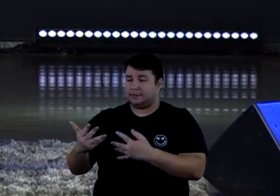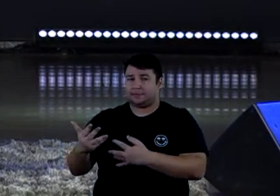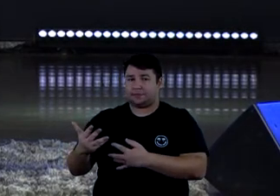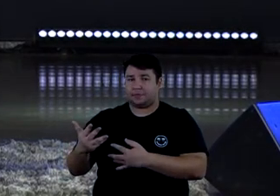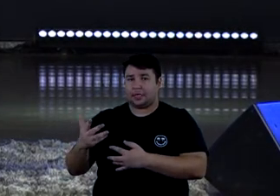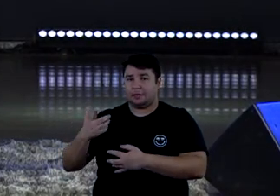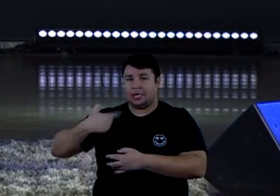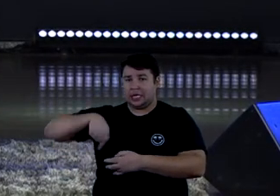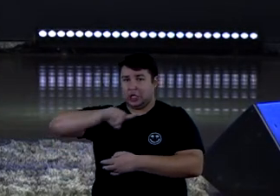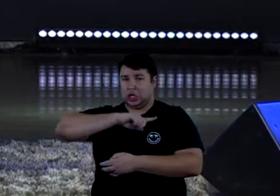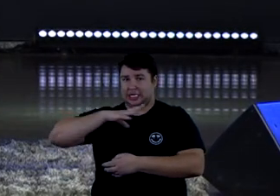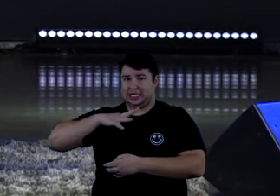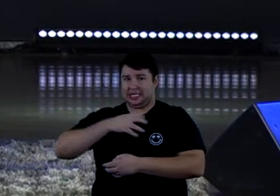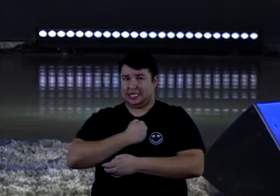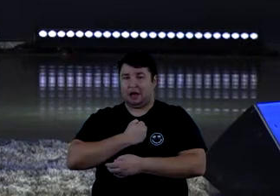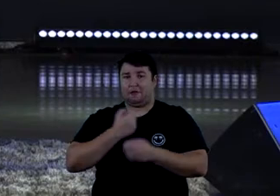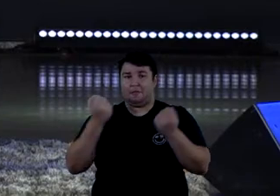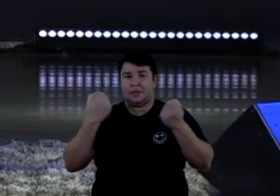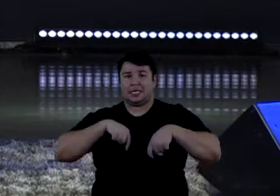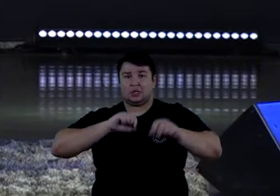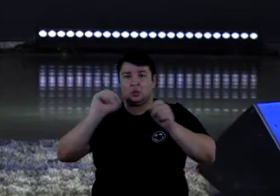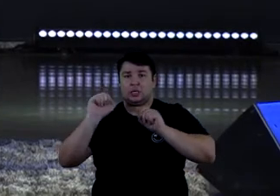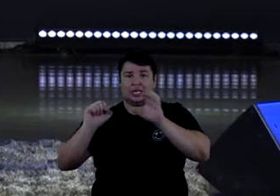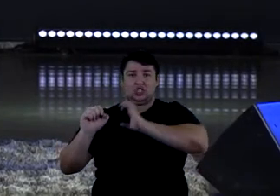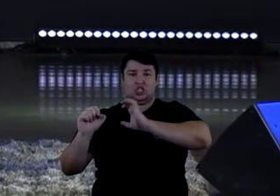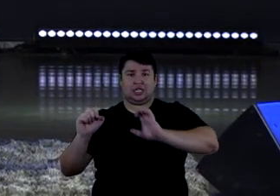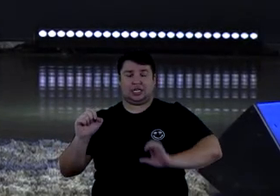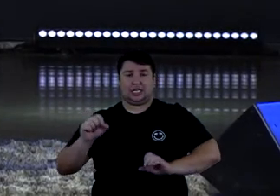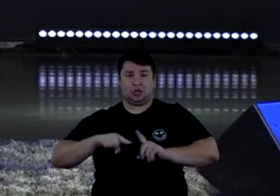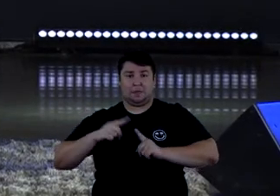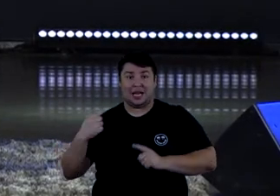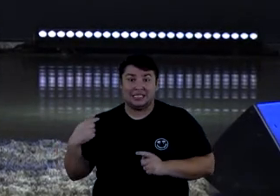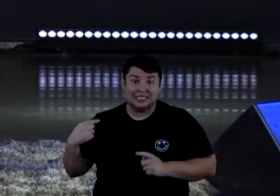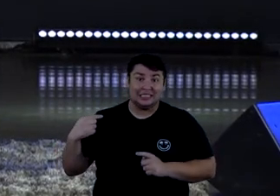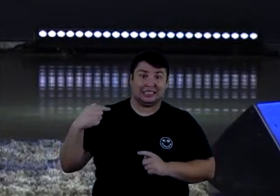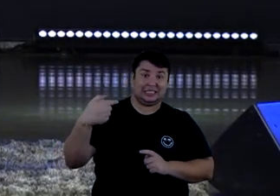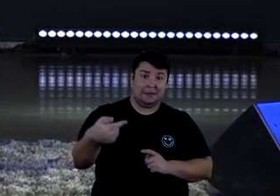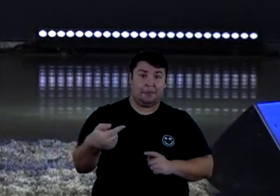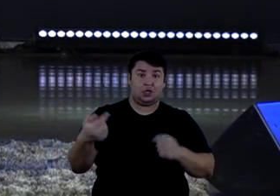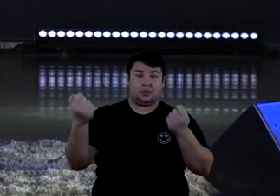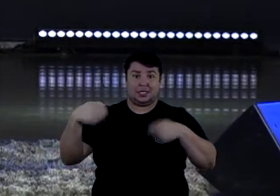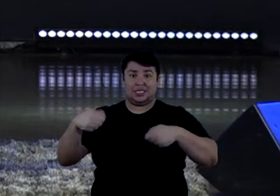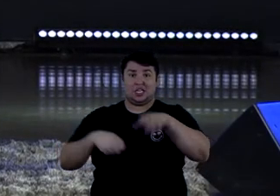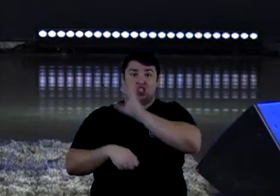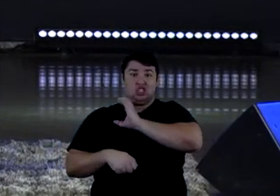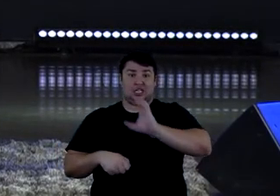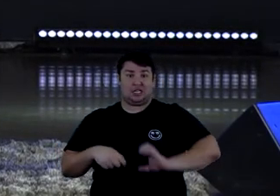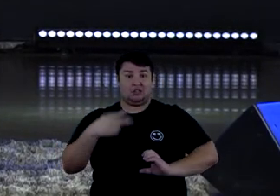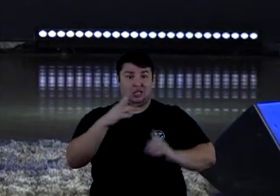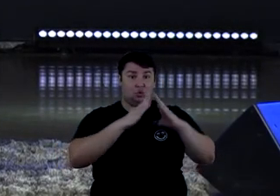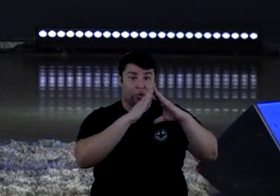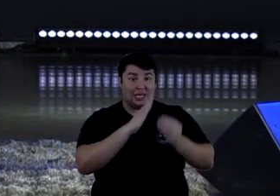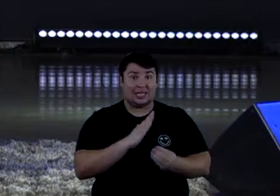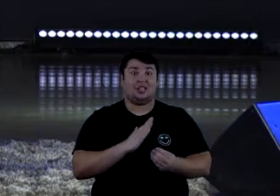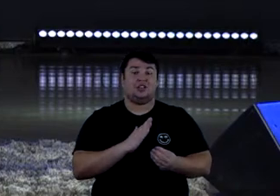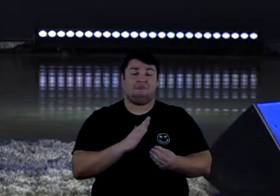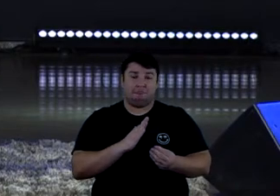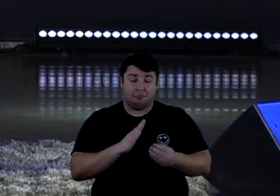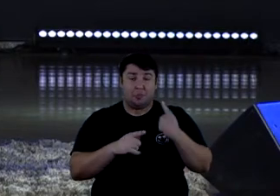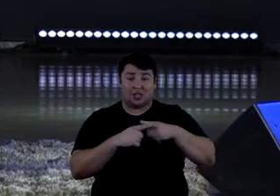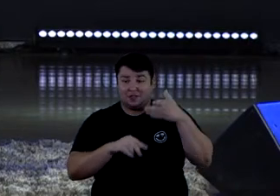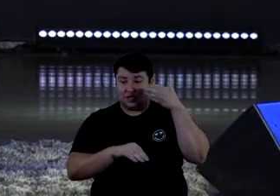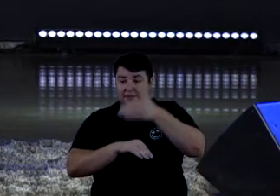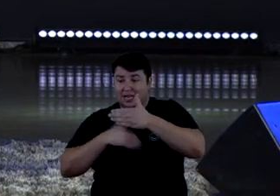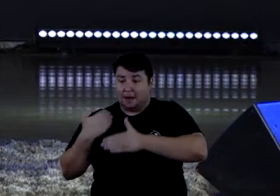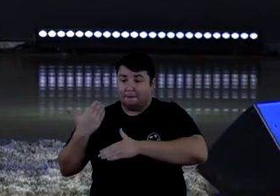ser salvo você só precisa de Cristo, mas depois de salvo você precisa de Cristo e da sua igreja, porque você vai entrar